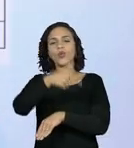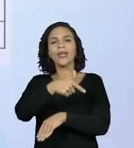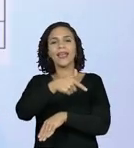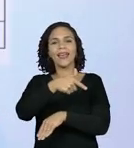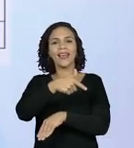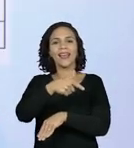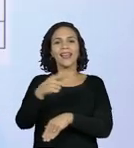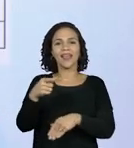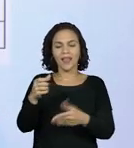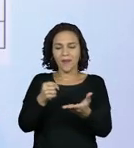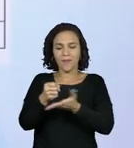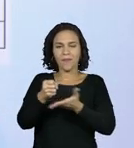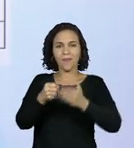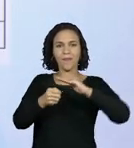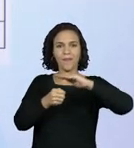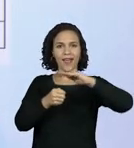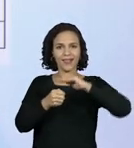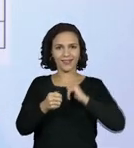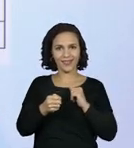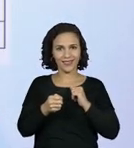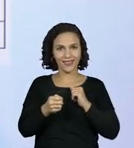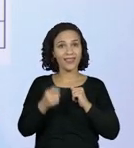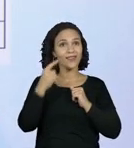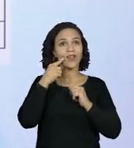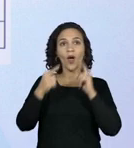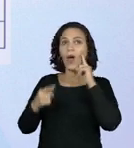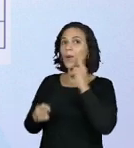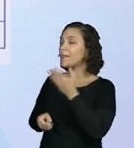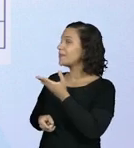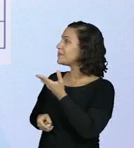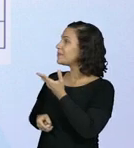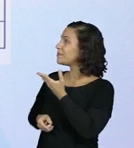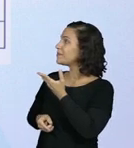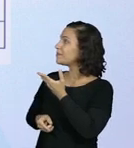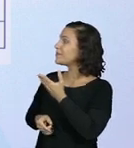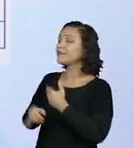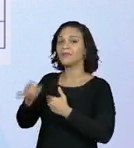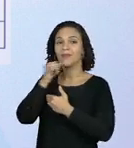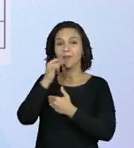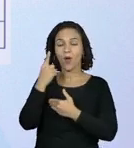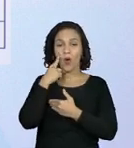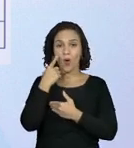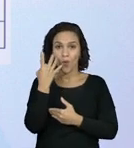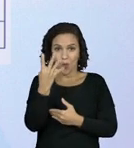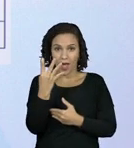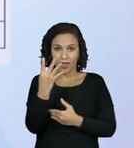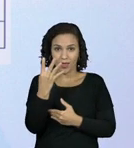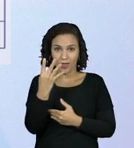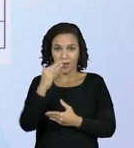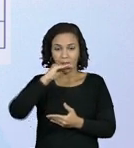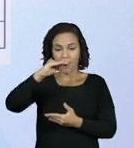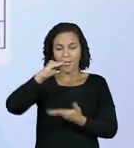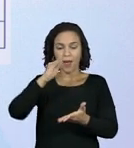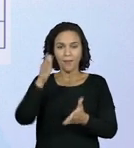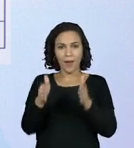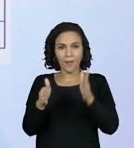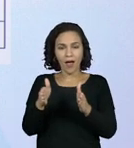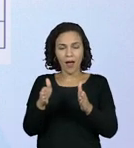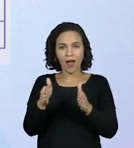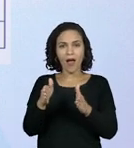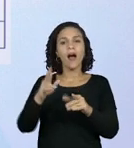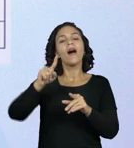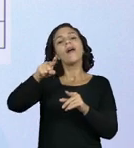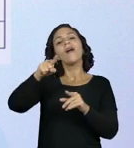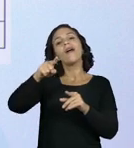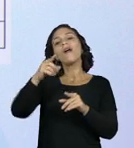prisma quadrado, 4 lados, número de faces, 6. Estão vendo? Prisma